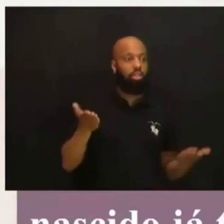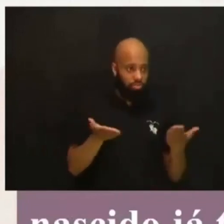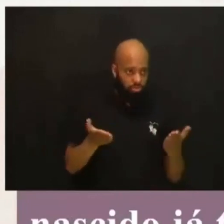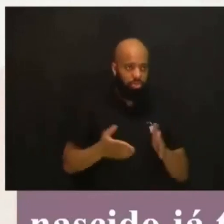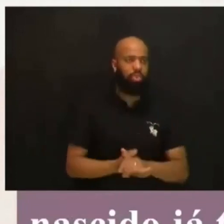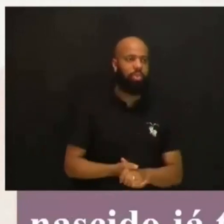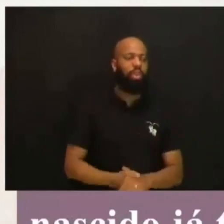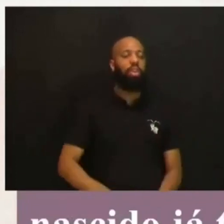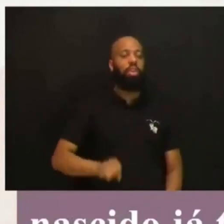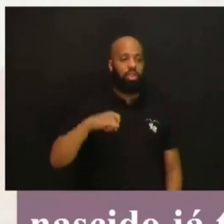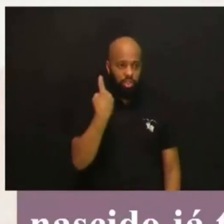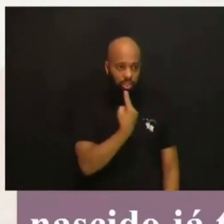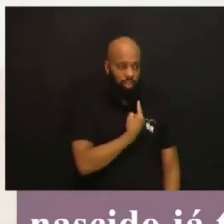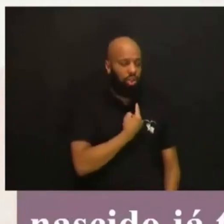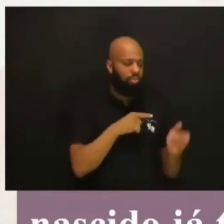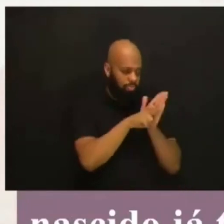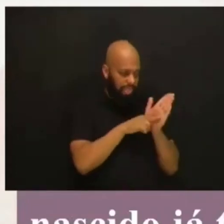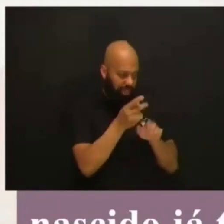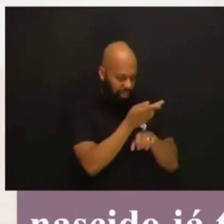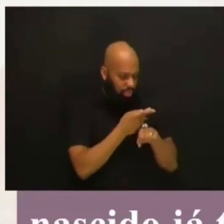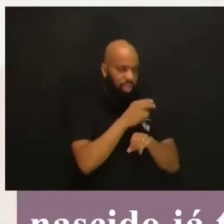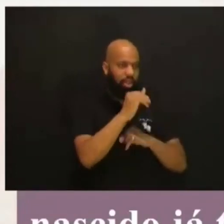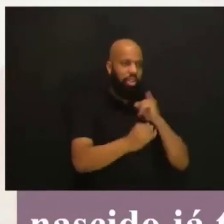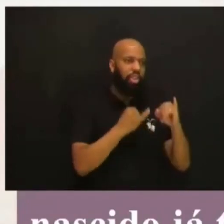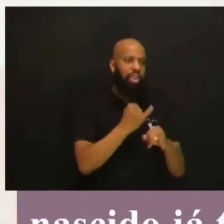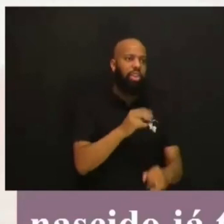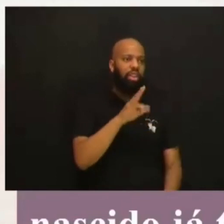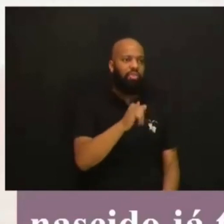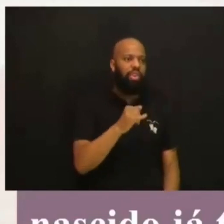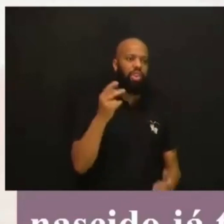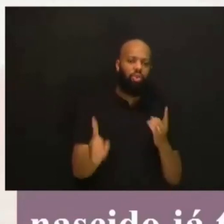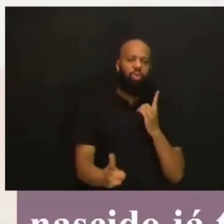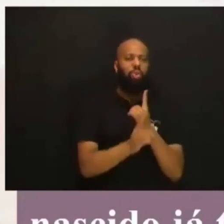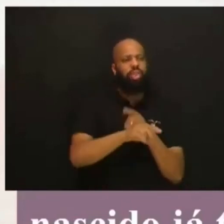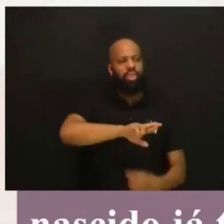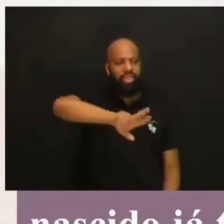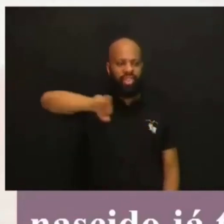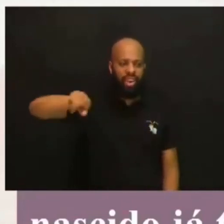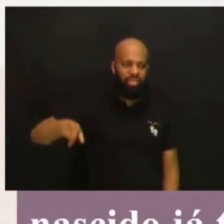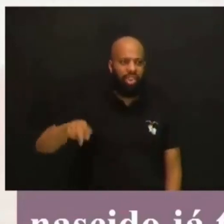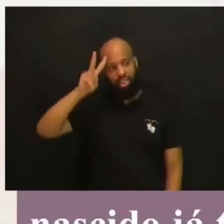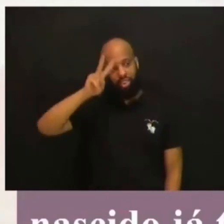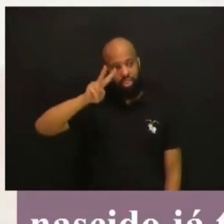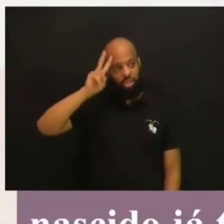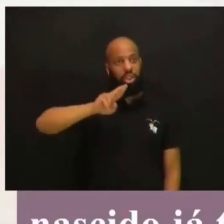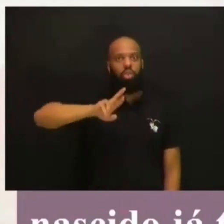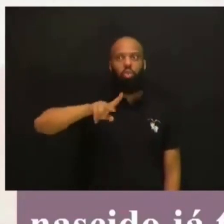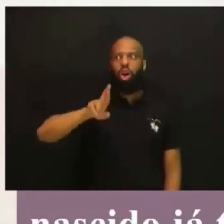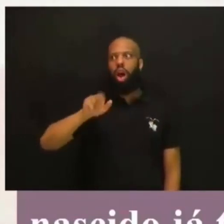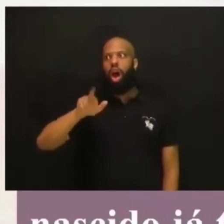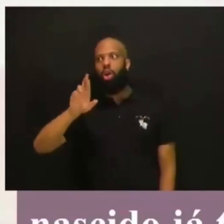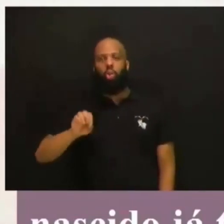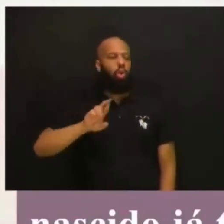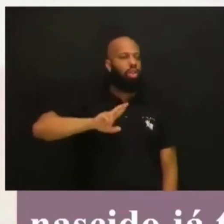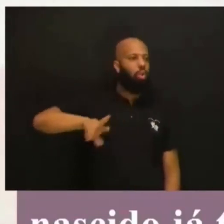E se nós procurarmos na internet, se vocês procurarem na internet, vocês vão achar muitos relatos de caso. Isso já não é mais uma raridade da raridade na